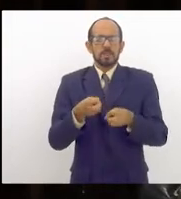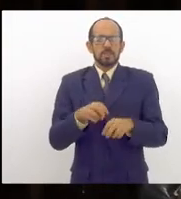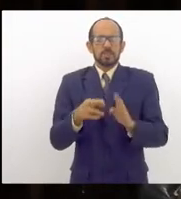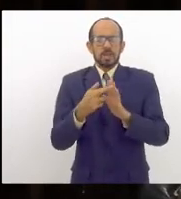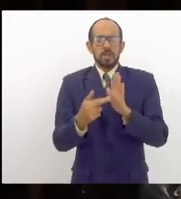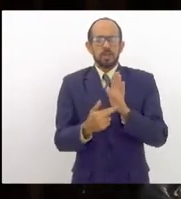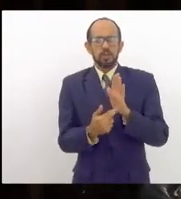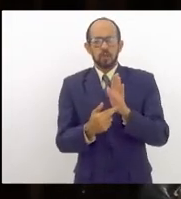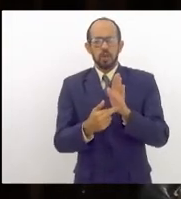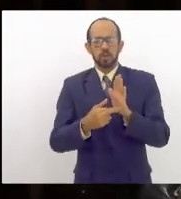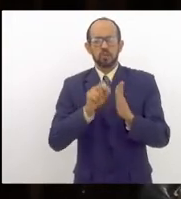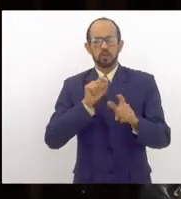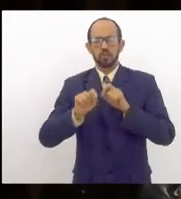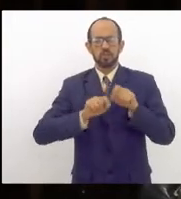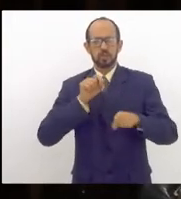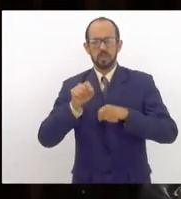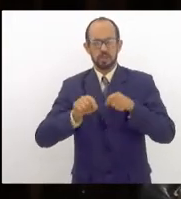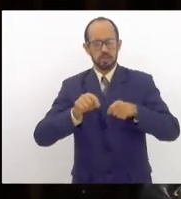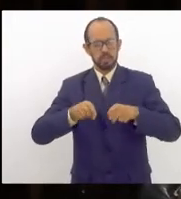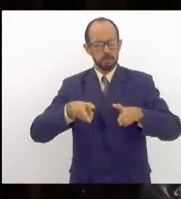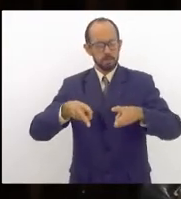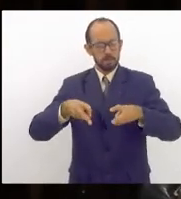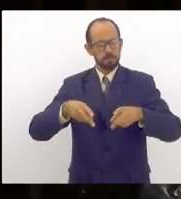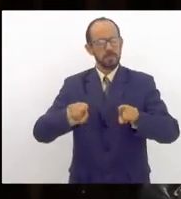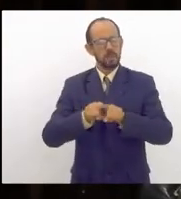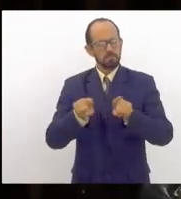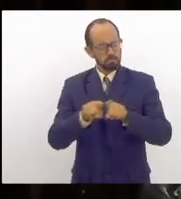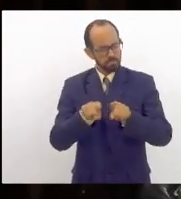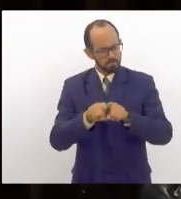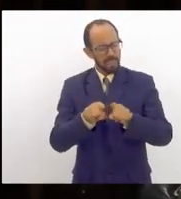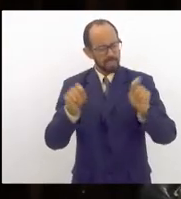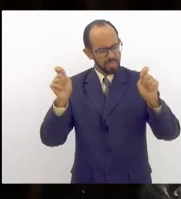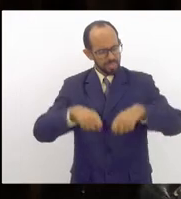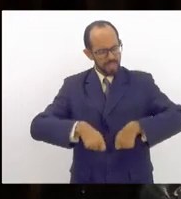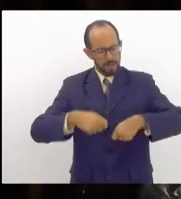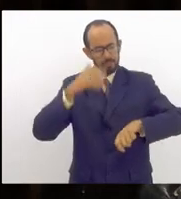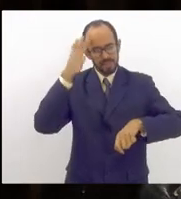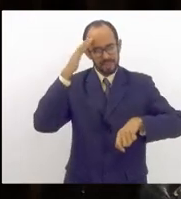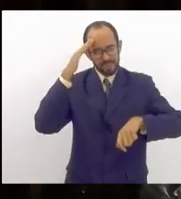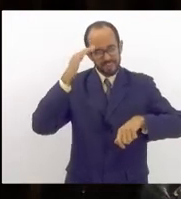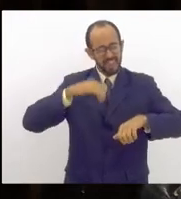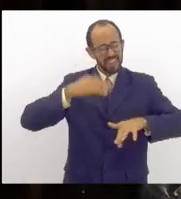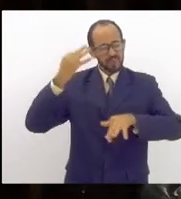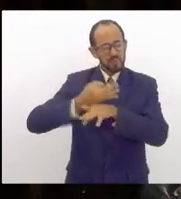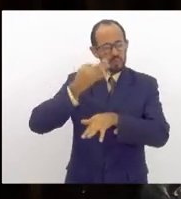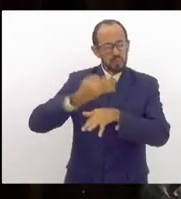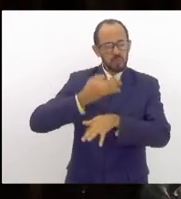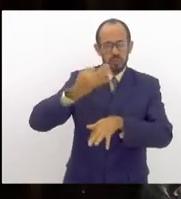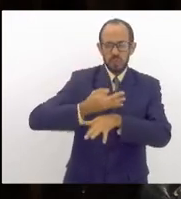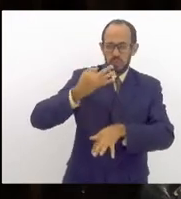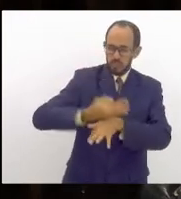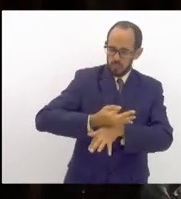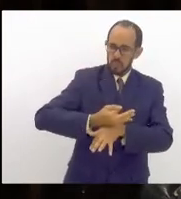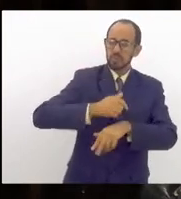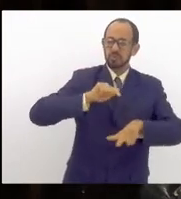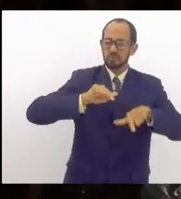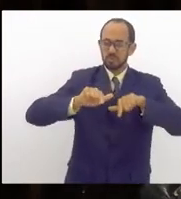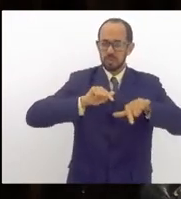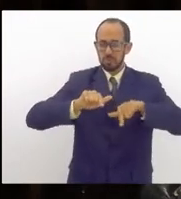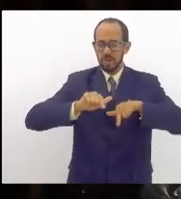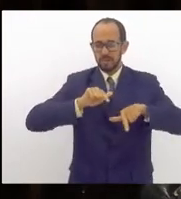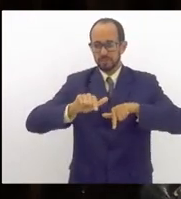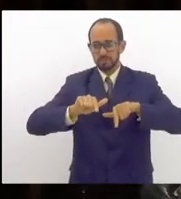foi foi ar do trabalho dessa comissão pois são variados temas mas em especial eu queria